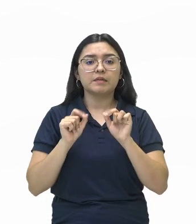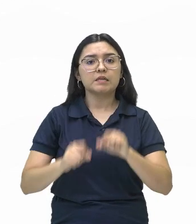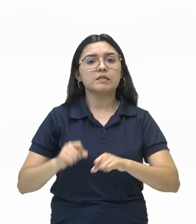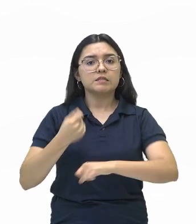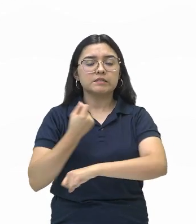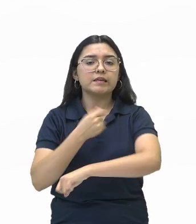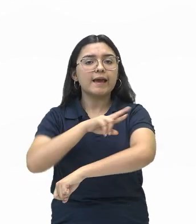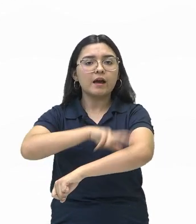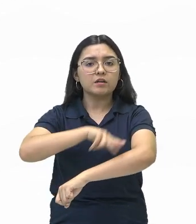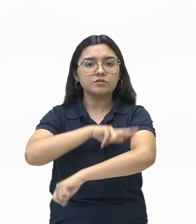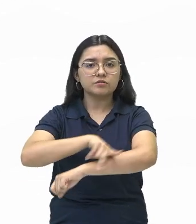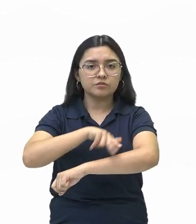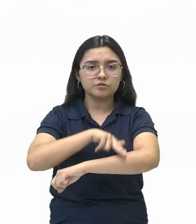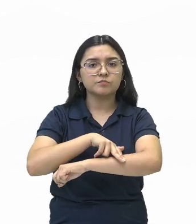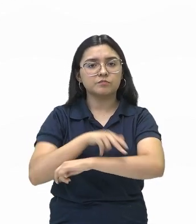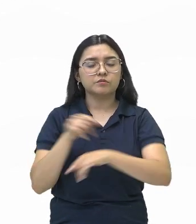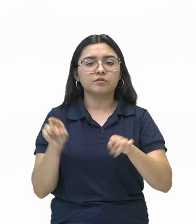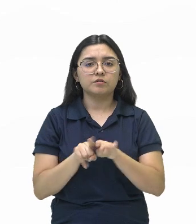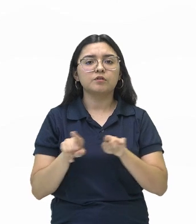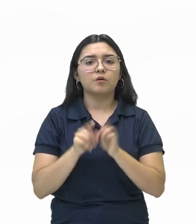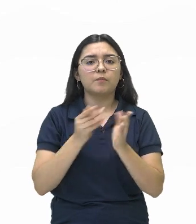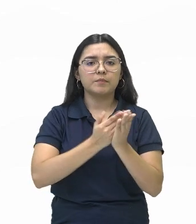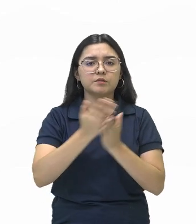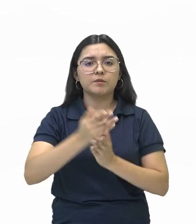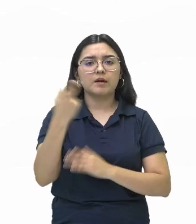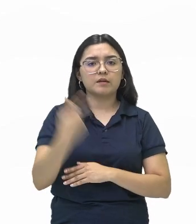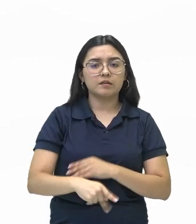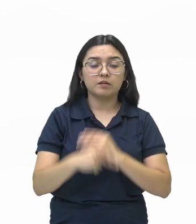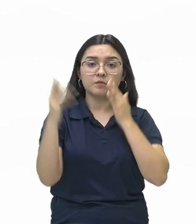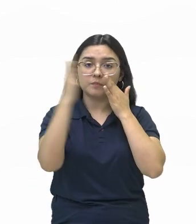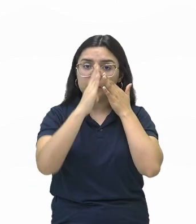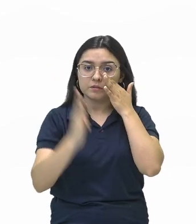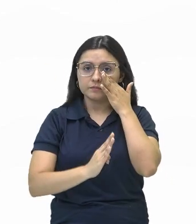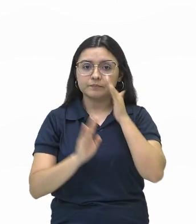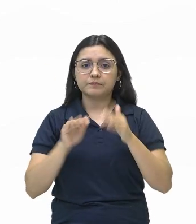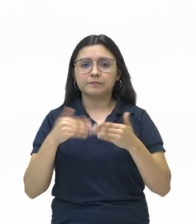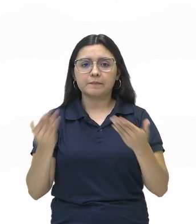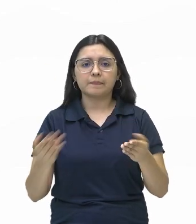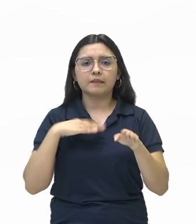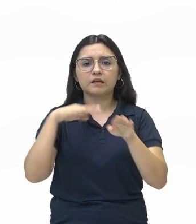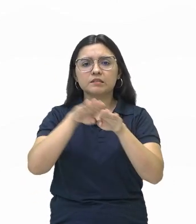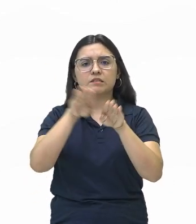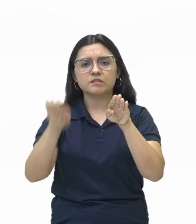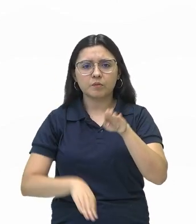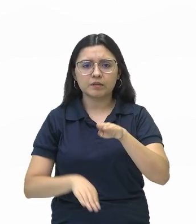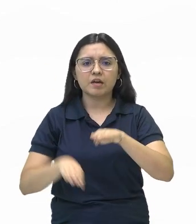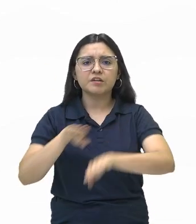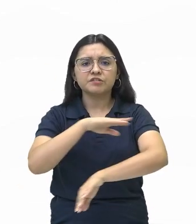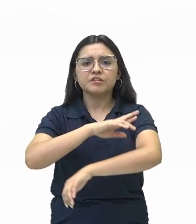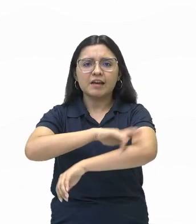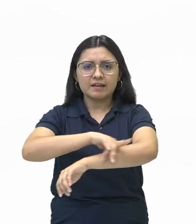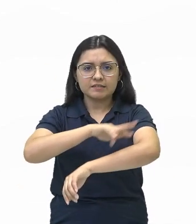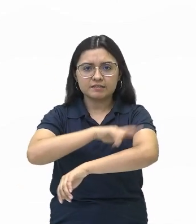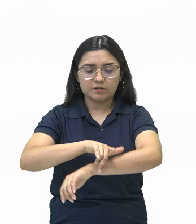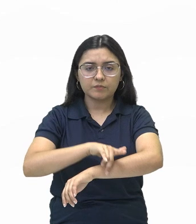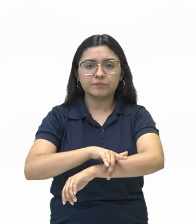institucionalizado no nosso país, tá bom? Gente, olha só, a questão da desigualdade racial